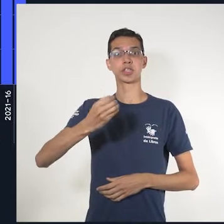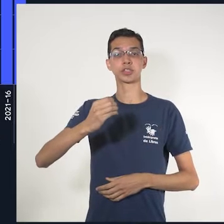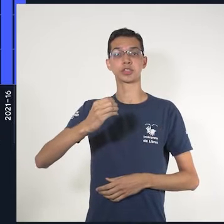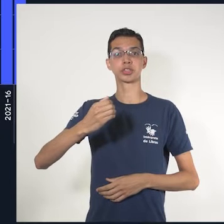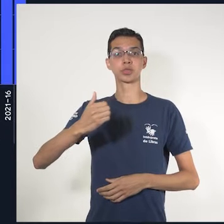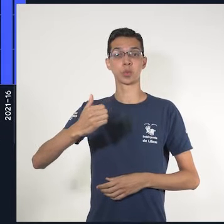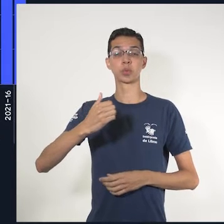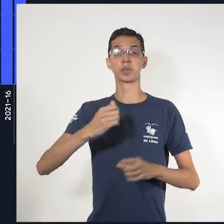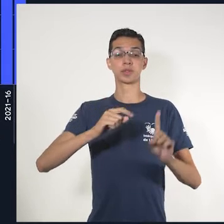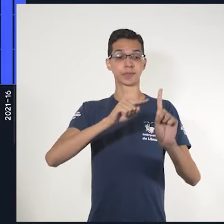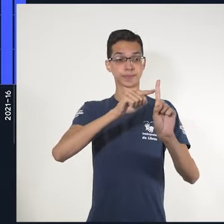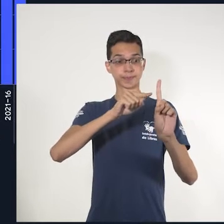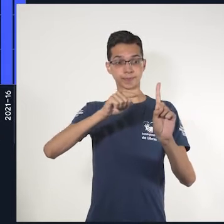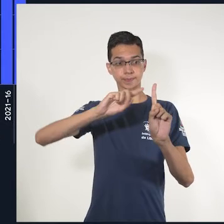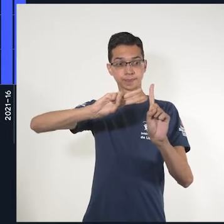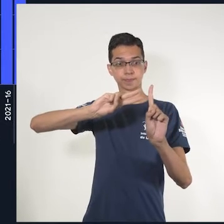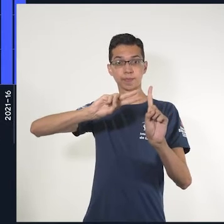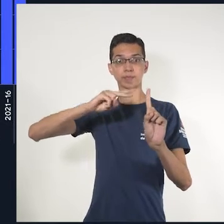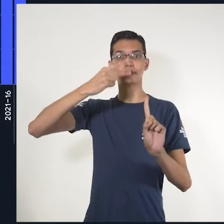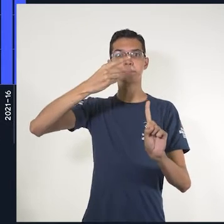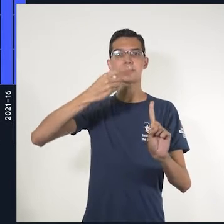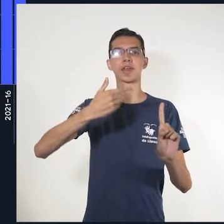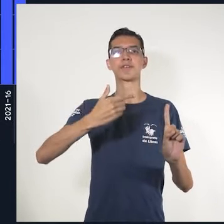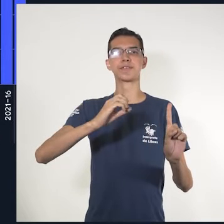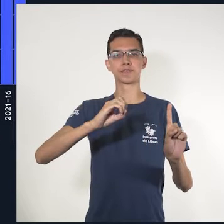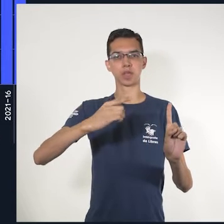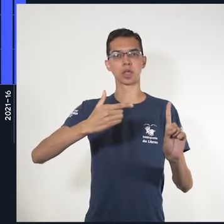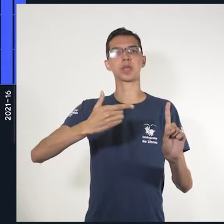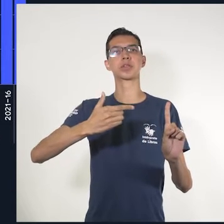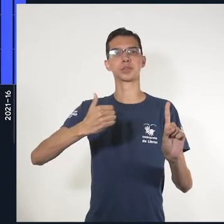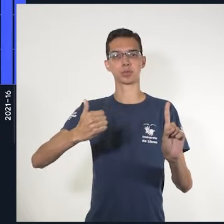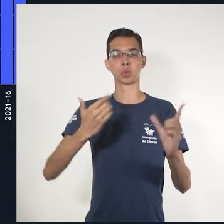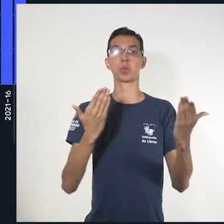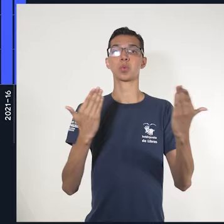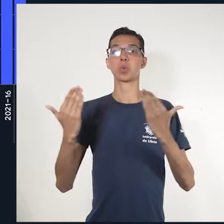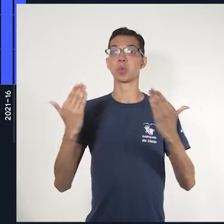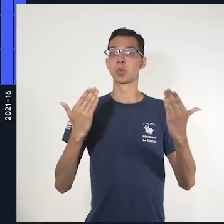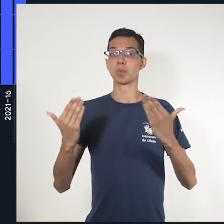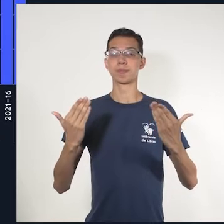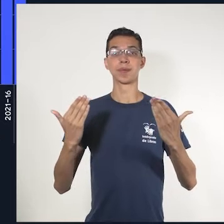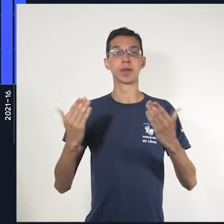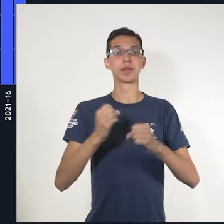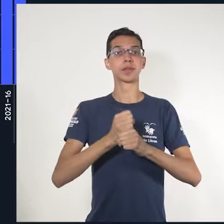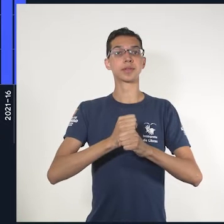confirmados em 2021, comparado com